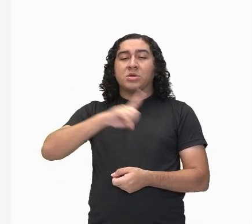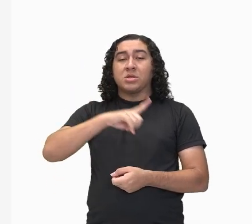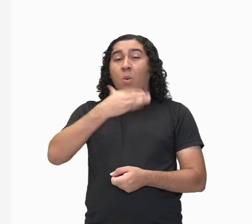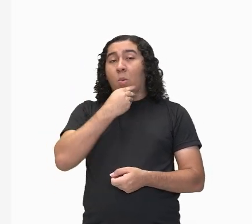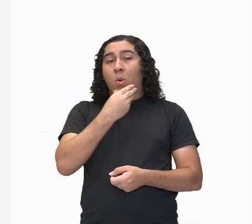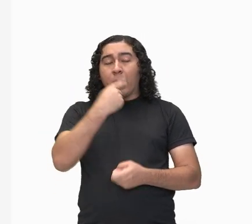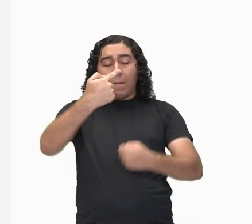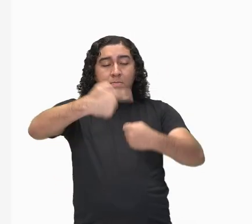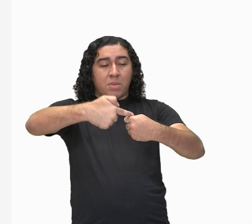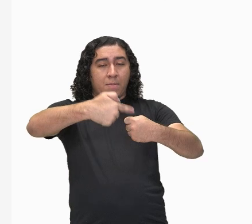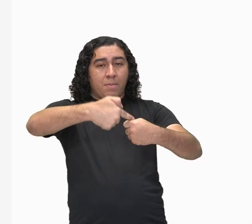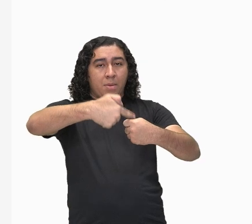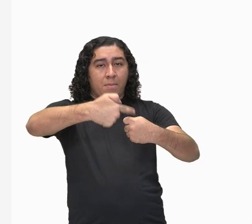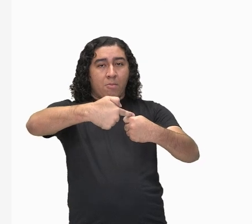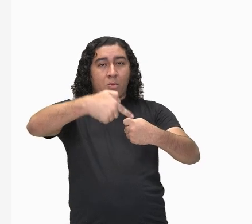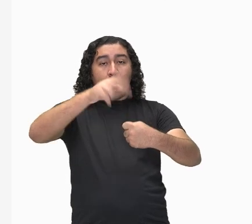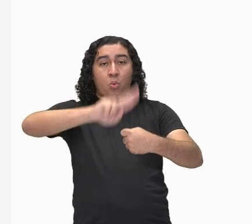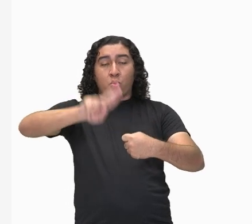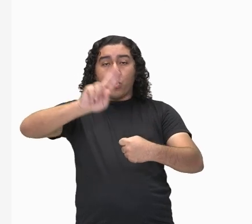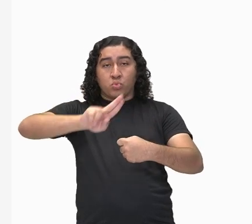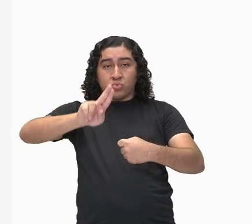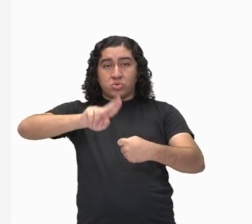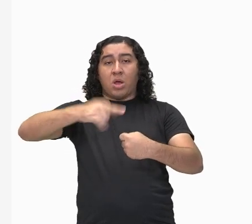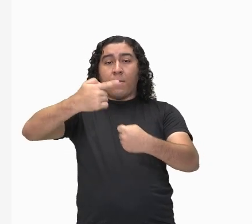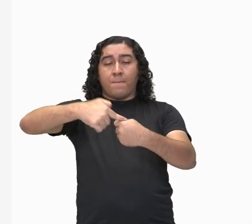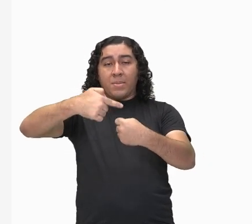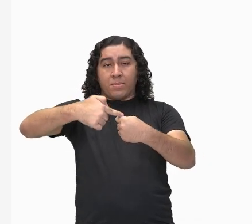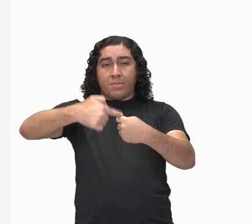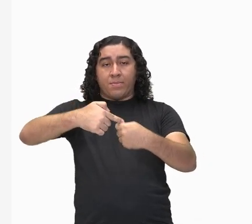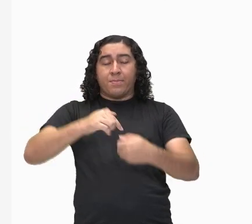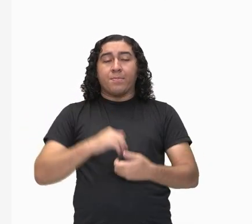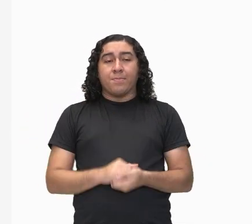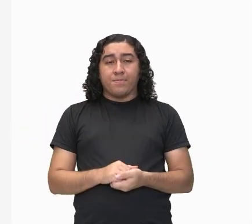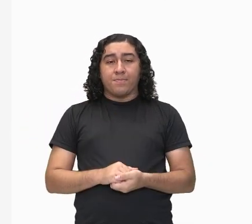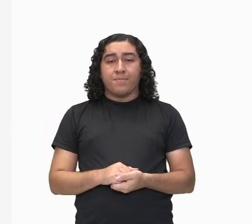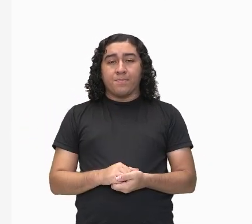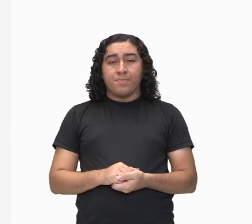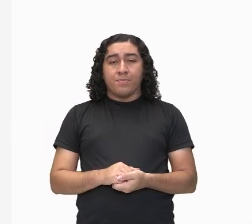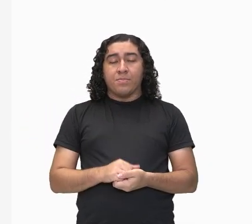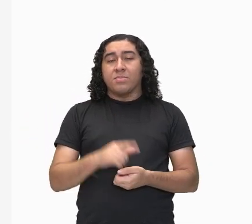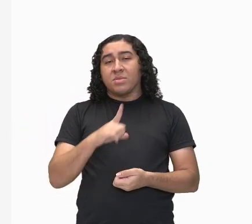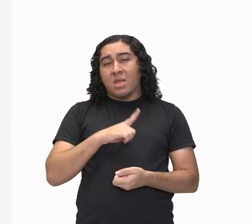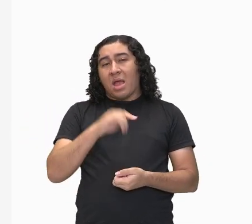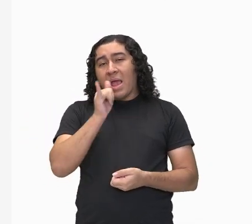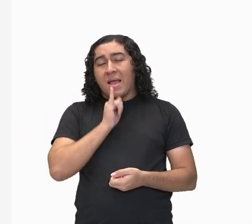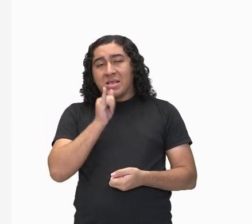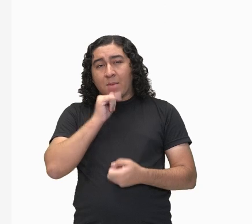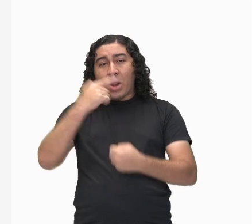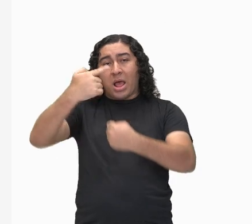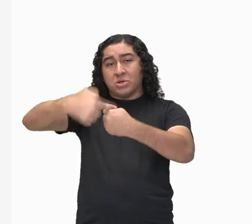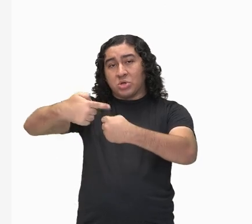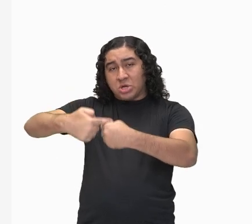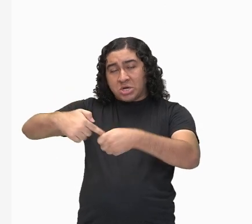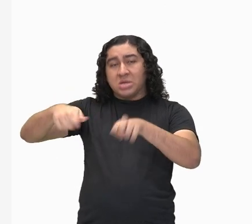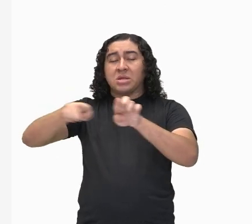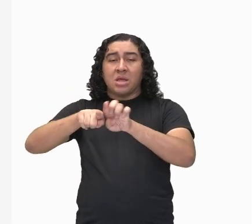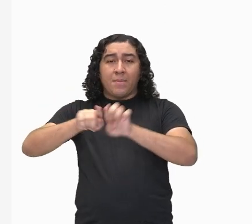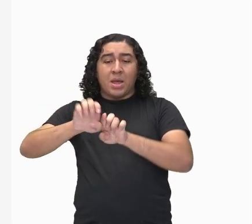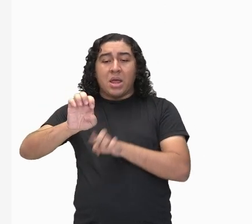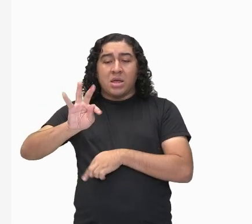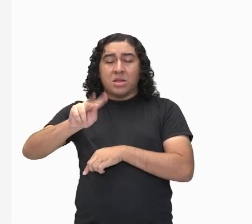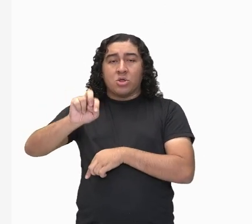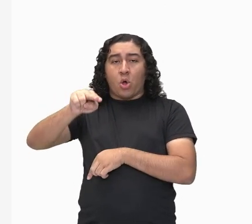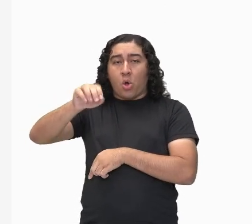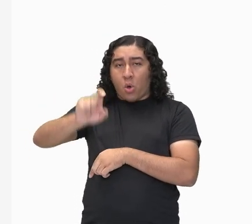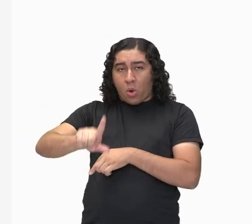carro, né, com um combustível. Né? A gente tem ali o exemplo da gasolina, o exemplo do etanol, tem